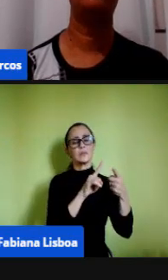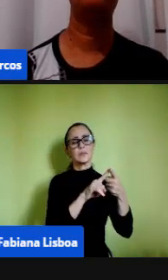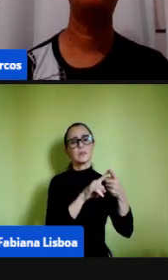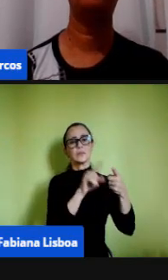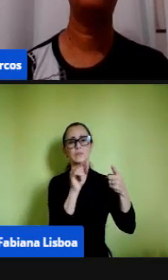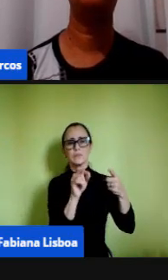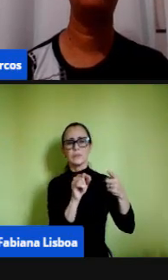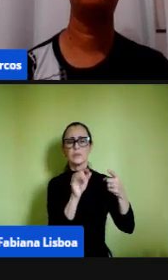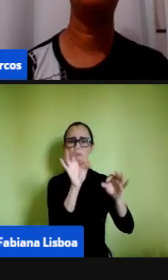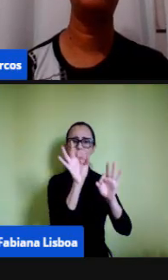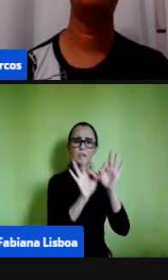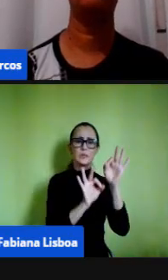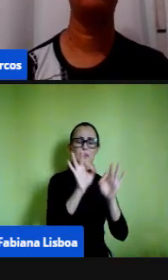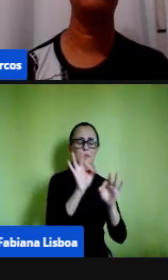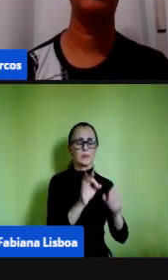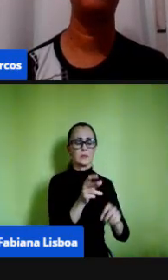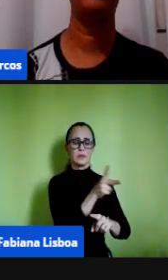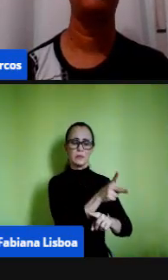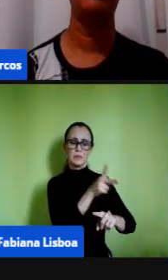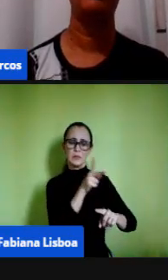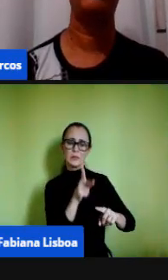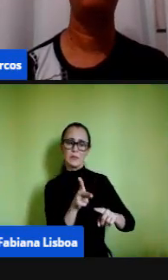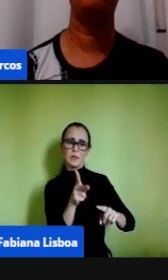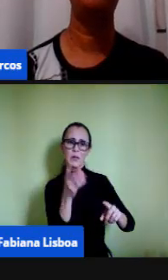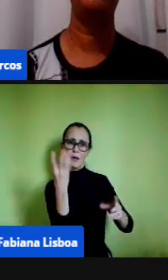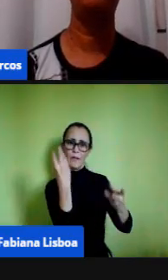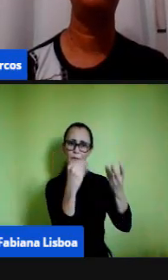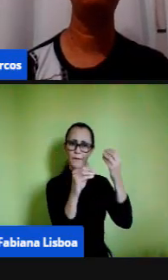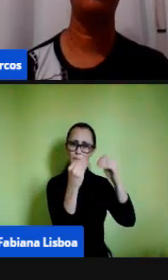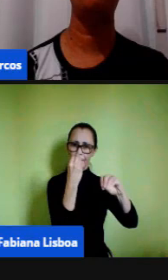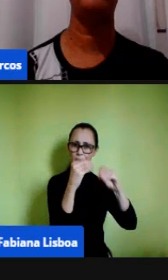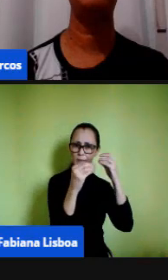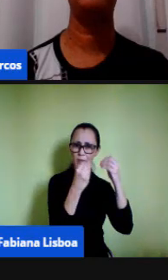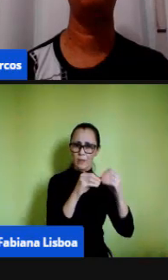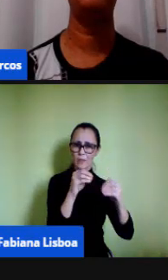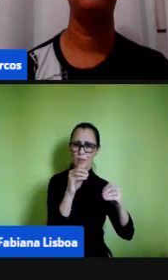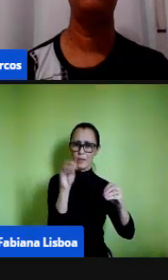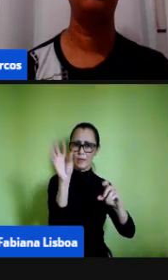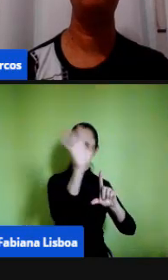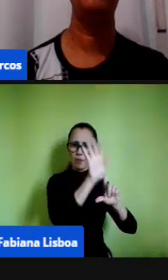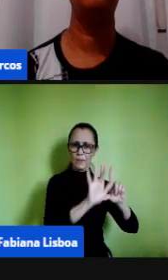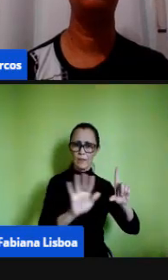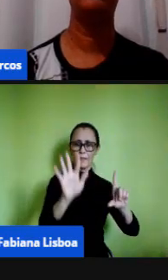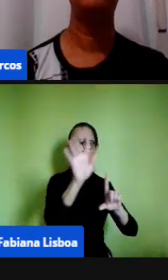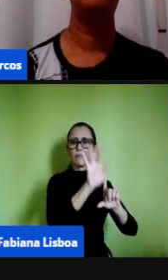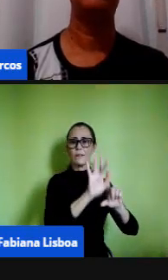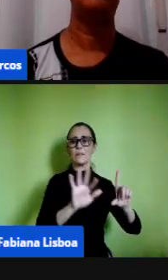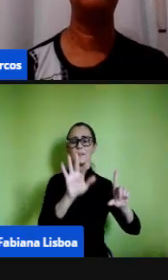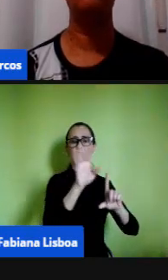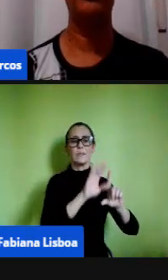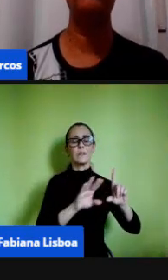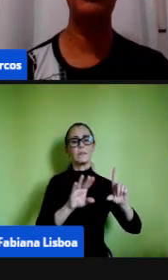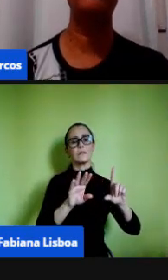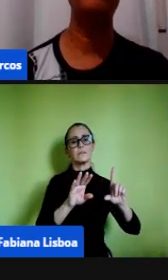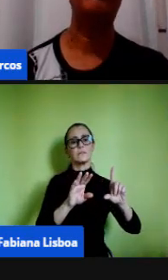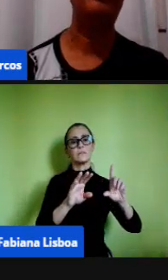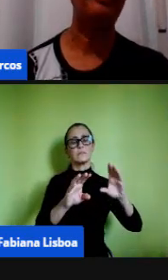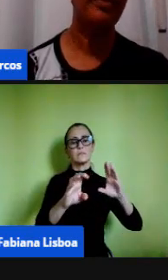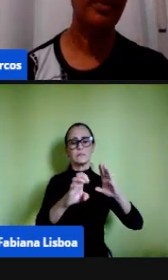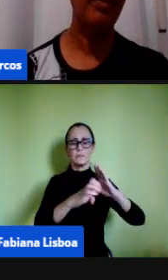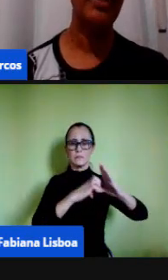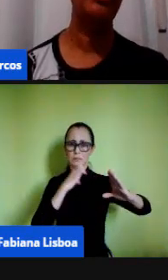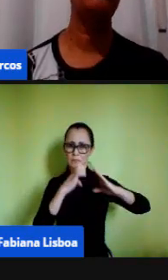configurado quando o professor, então, faz a sua postagem no ambiente virtual e recebe por e-mail se